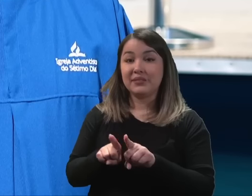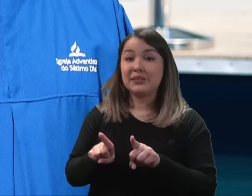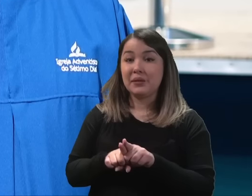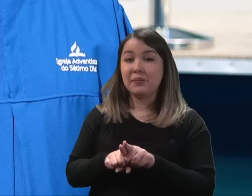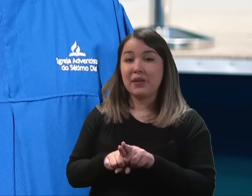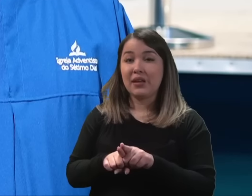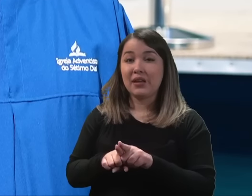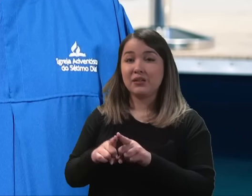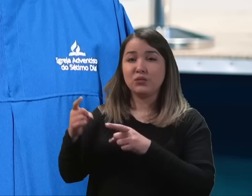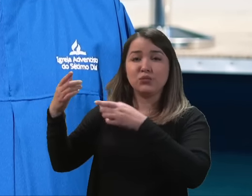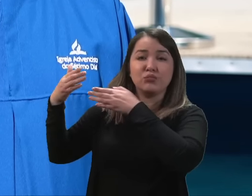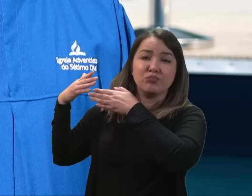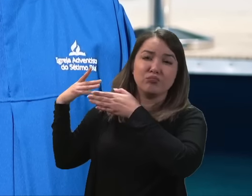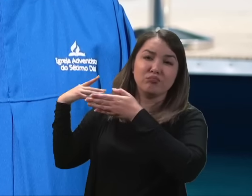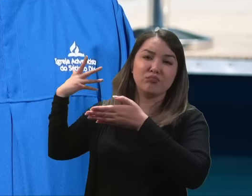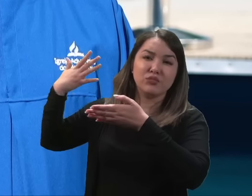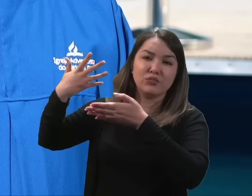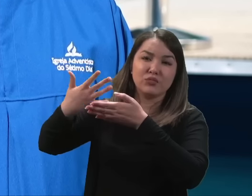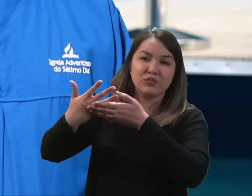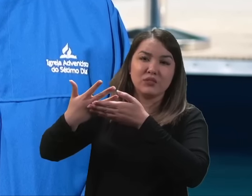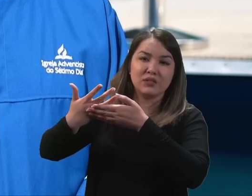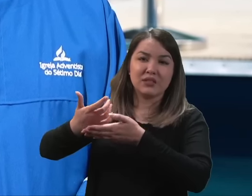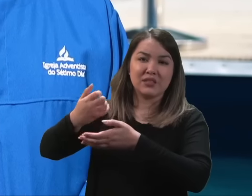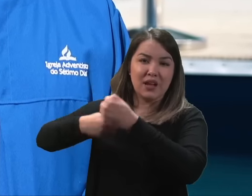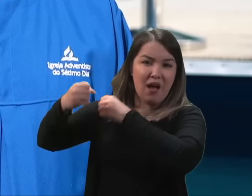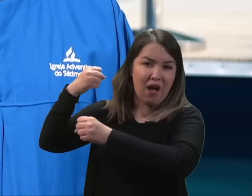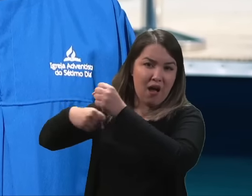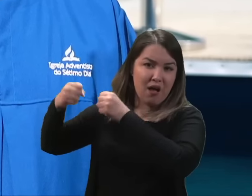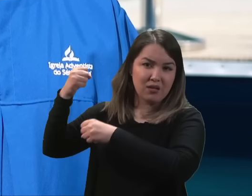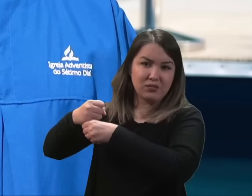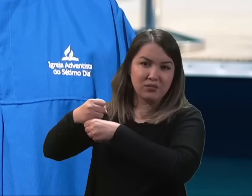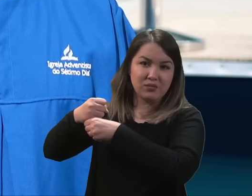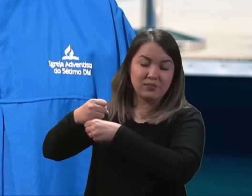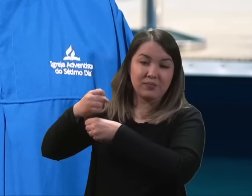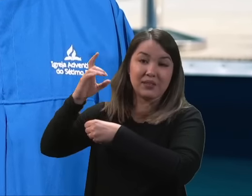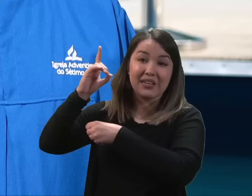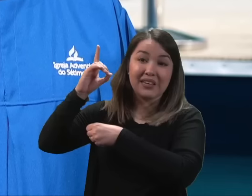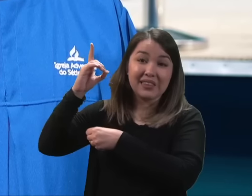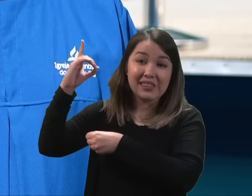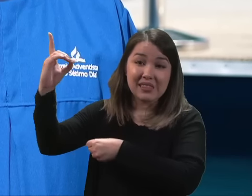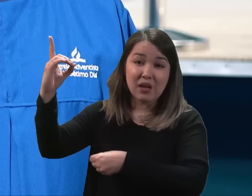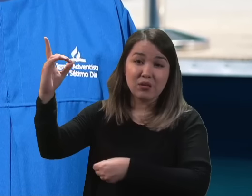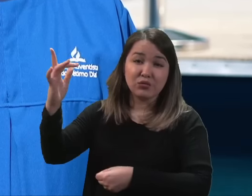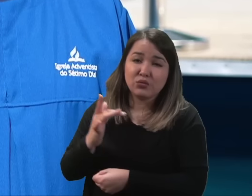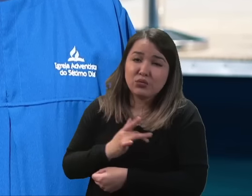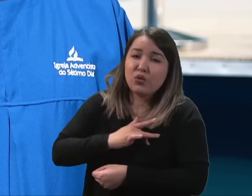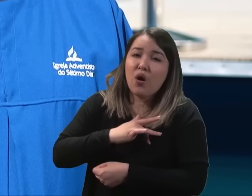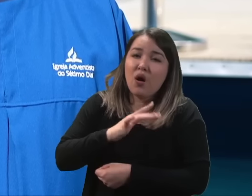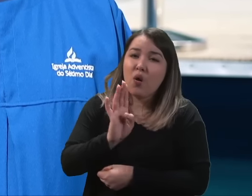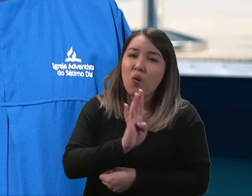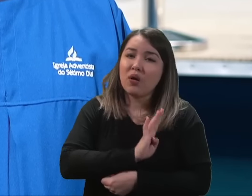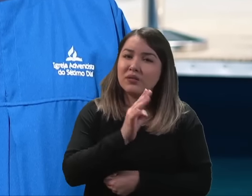tempos pra cá poucos anos né pastor Deus tem tocado o seu coração e